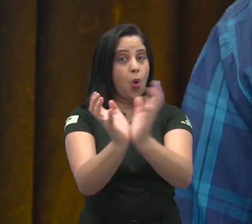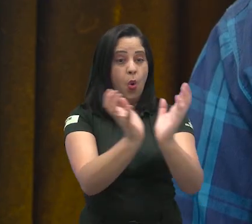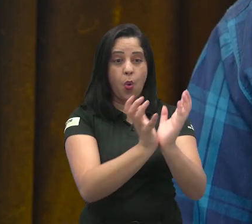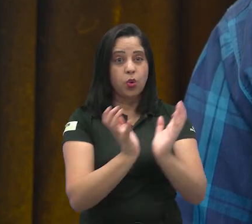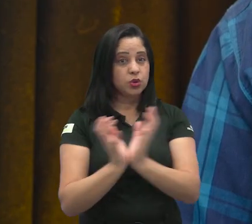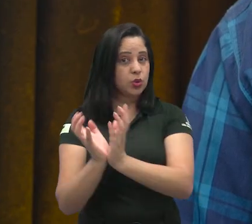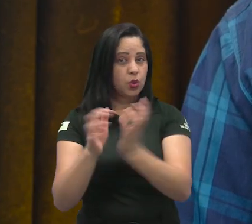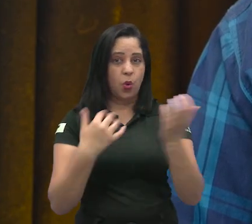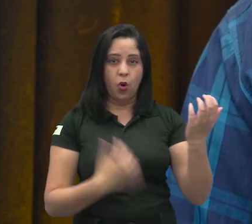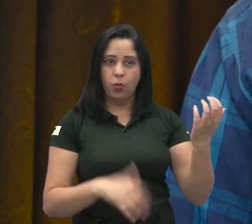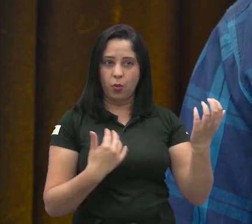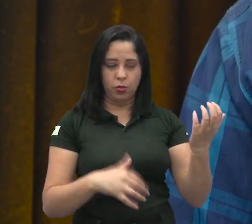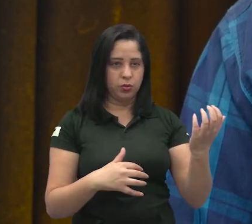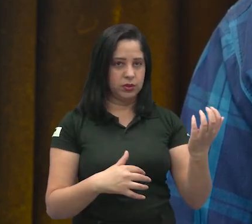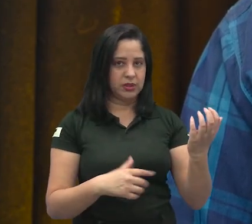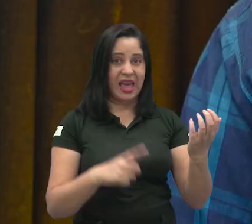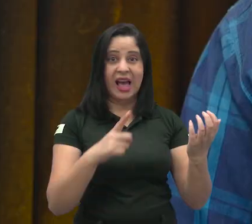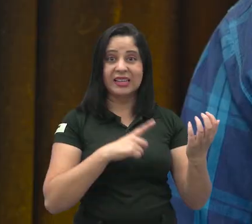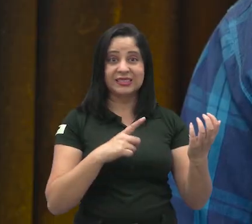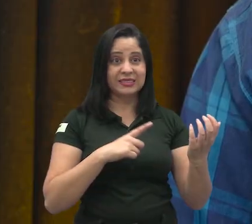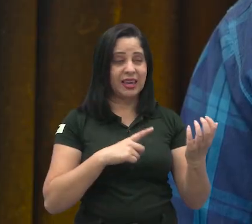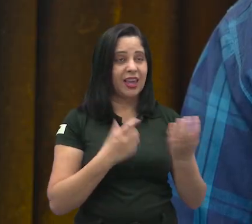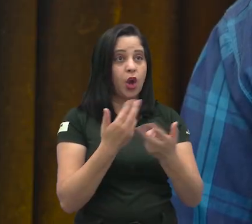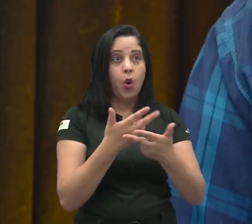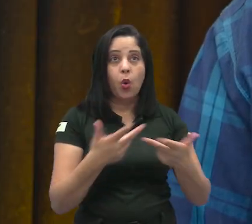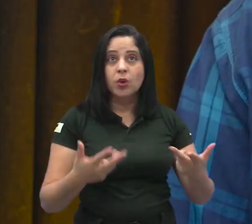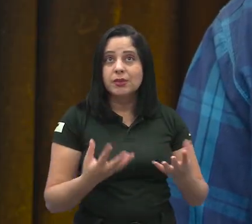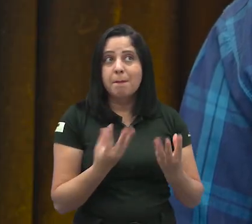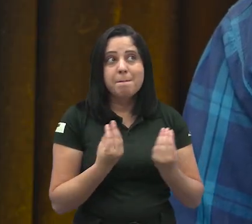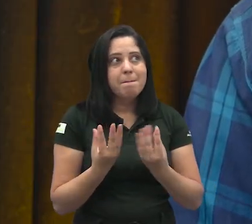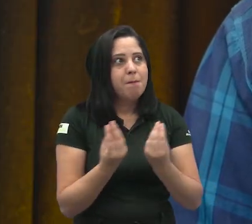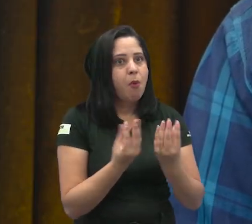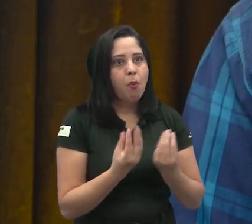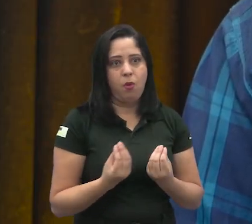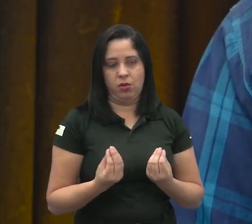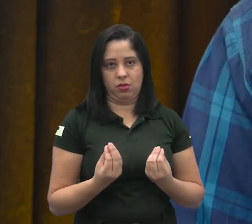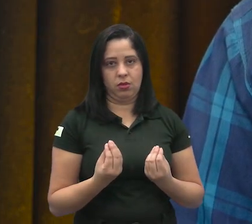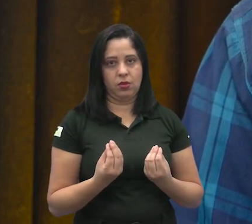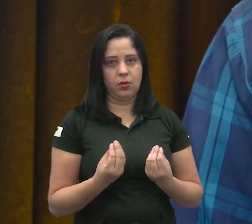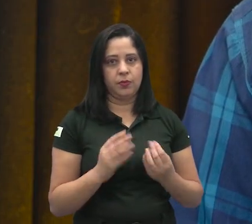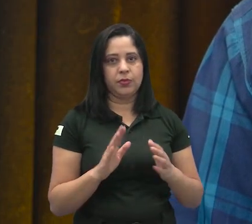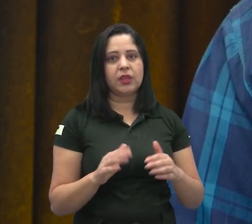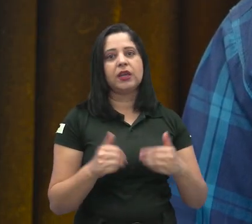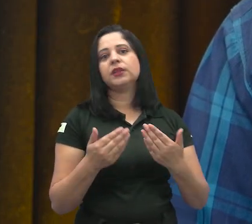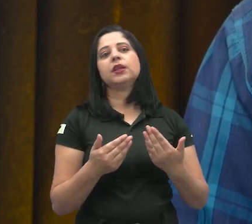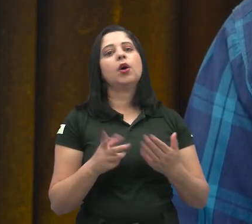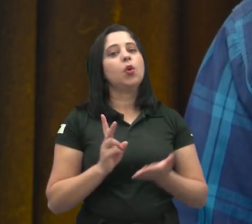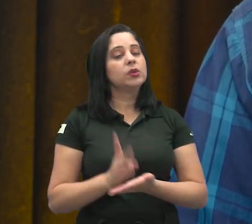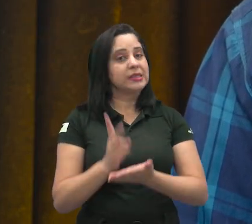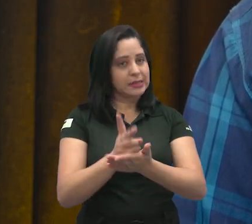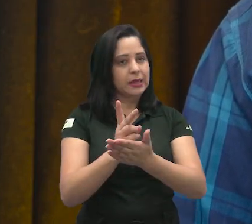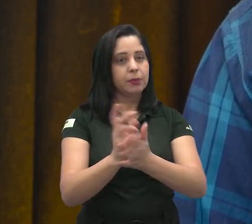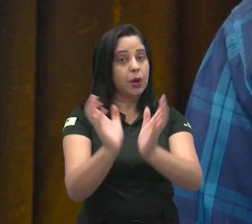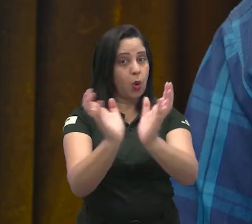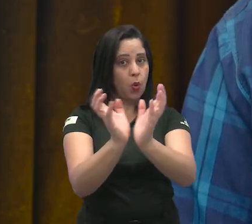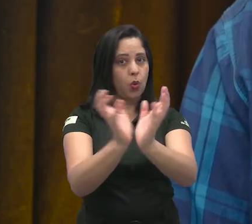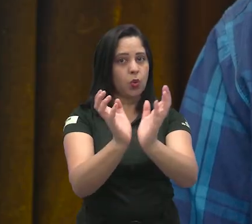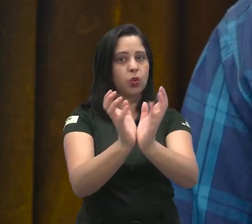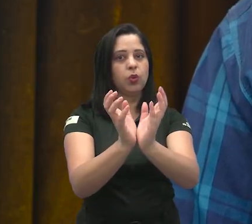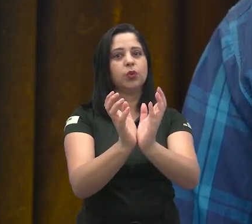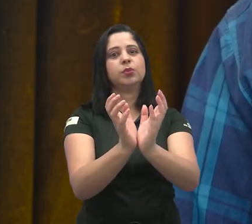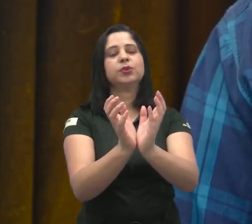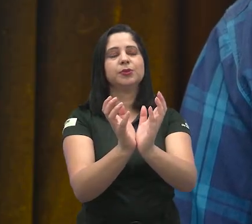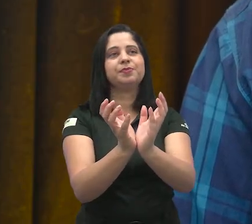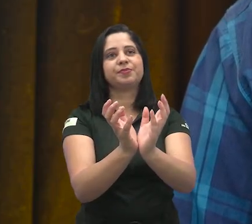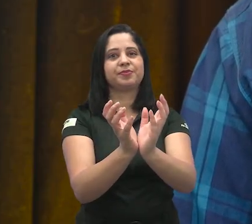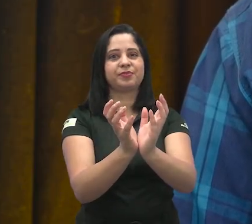que apresentar pra gente, muito o que oferecer. Eles gostam do que eles fazem, então eles mandam o release deles, tem informações bem legais.